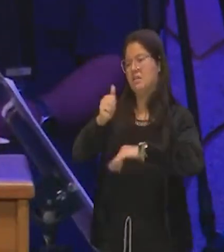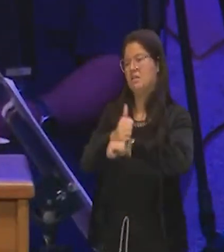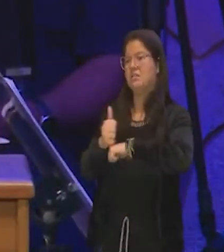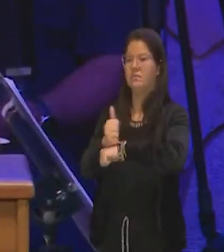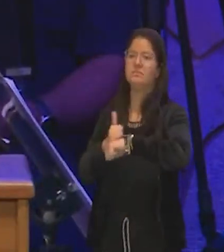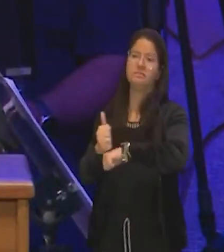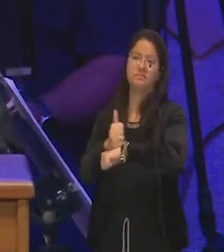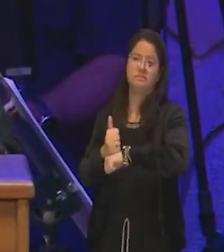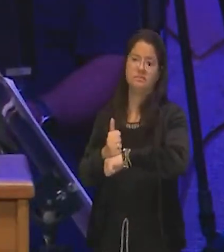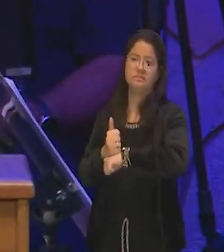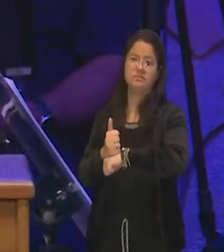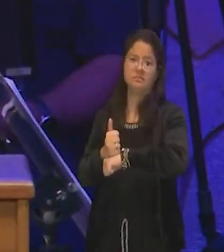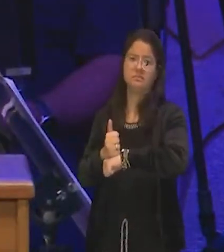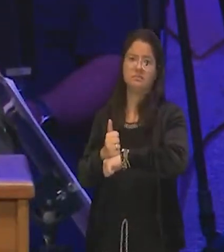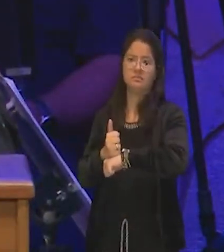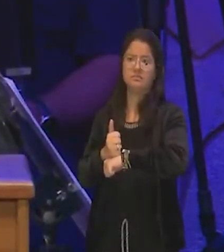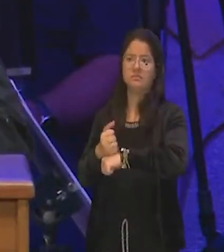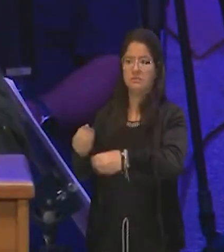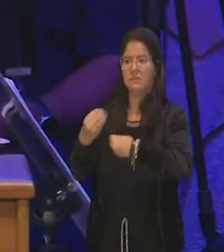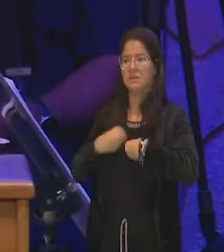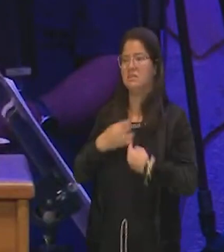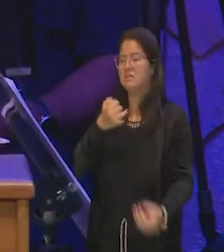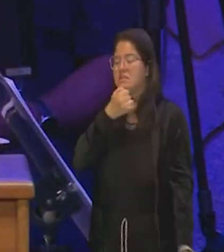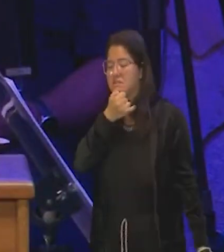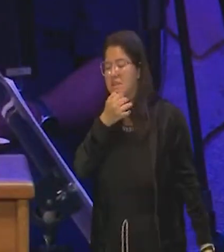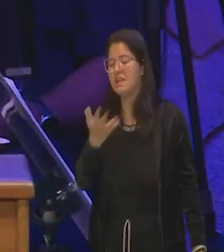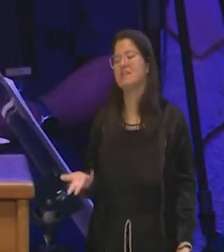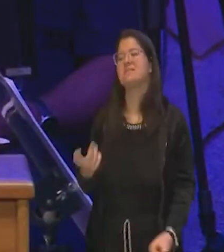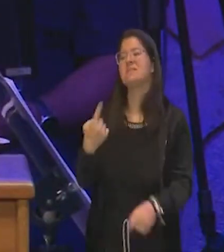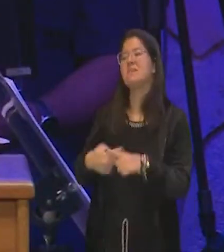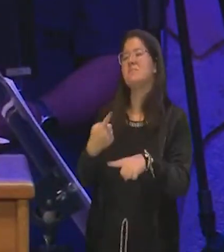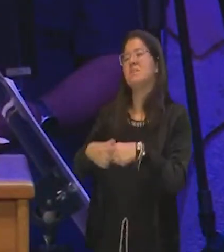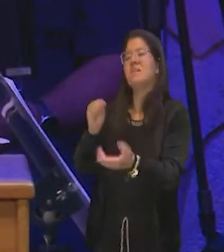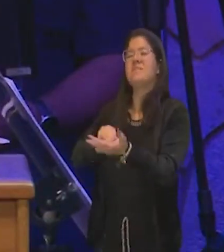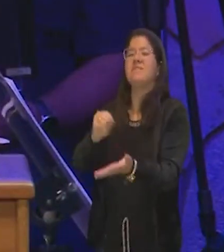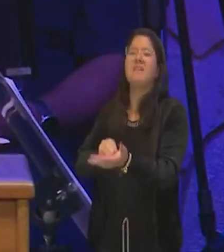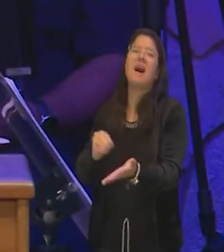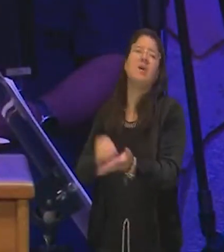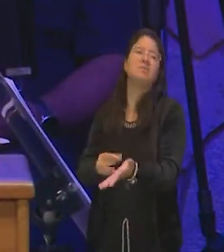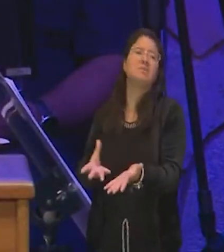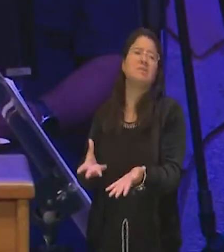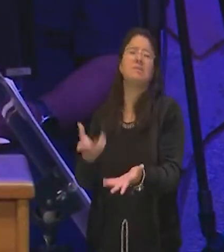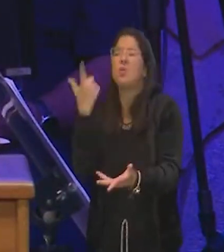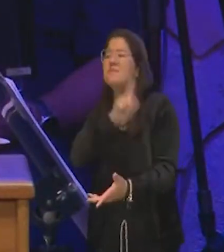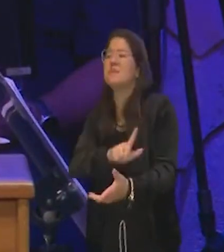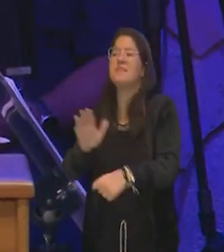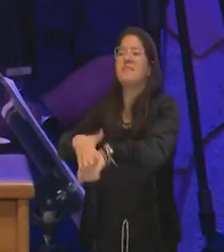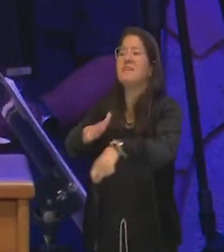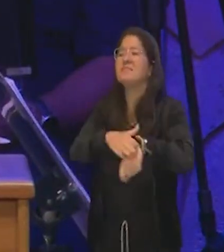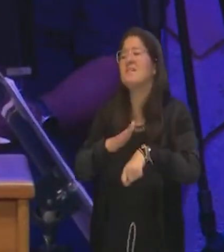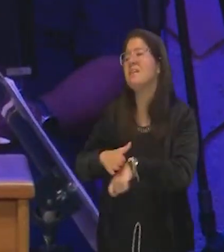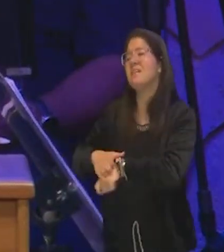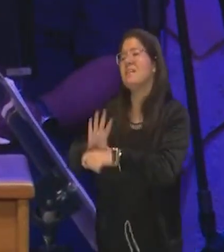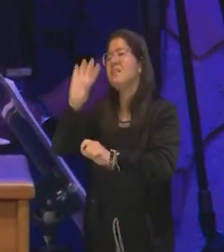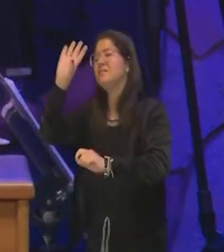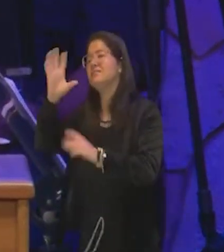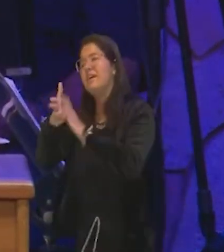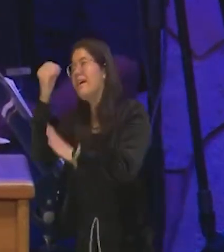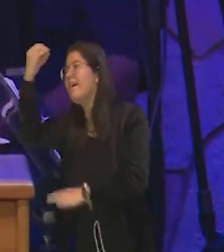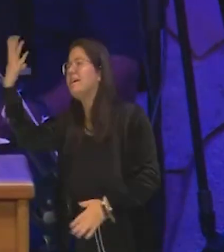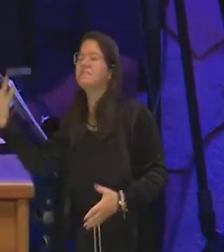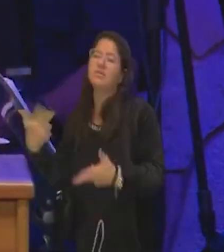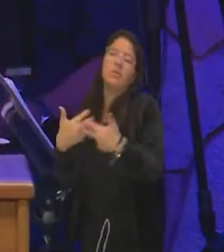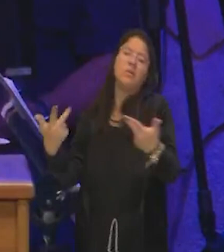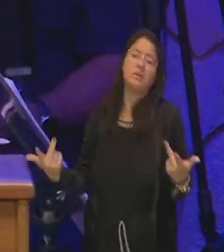desenvolvimento traz determinadas tristezas pela impossibilidade de realizar determinadas coisas. Mas aquele que